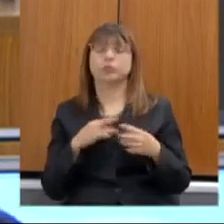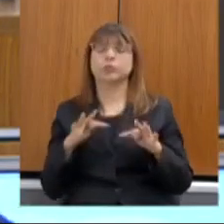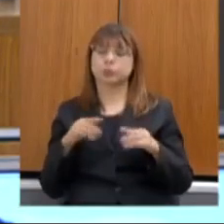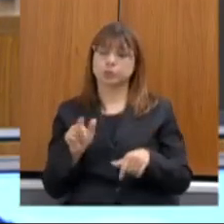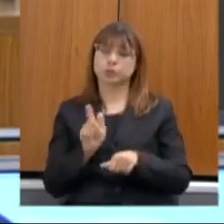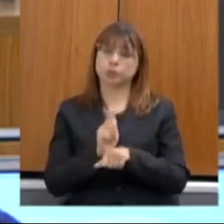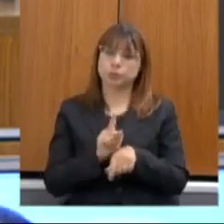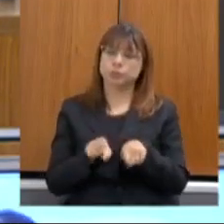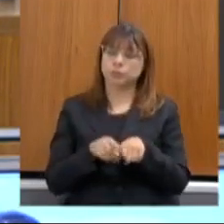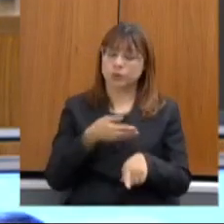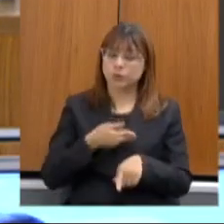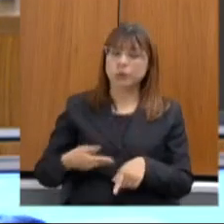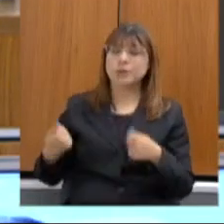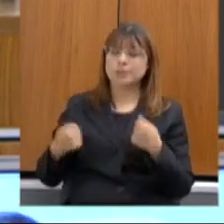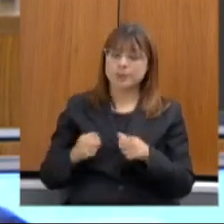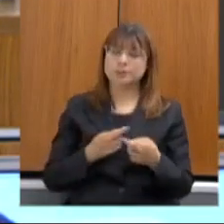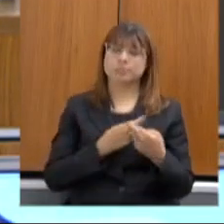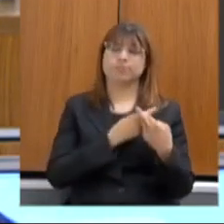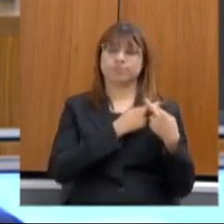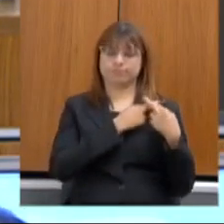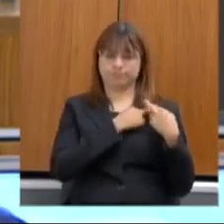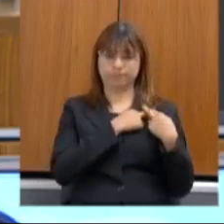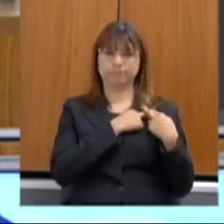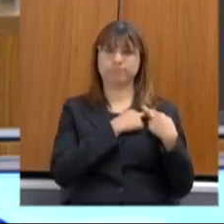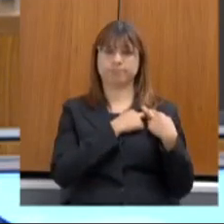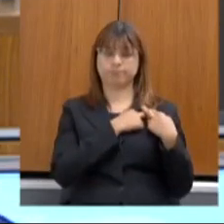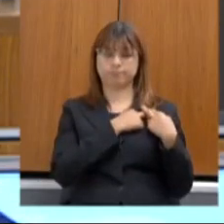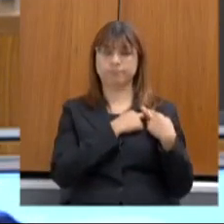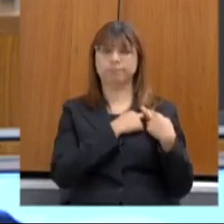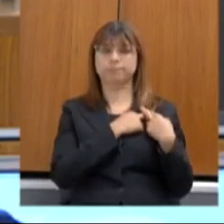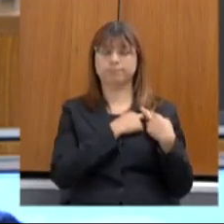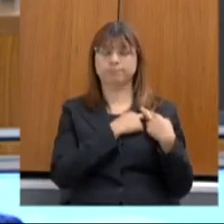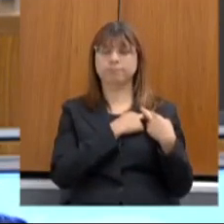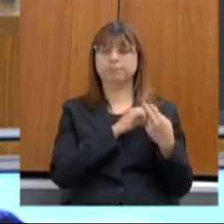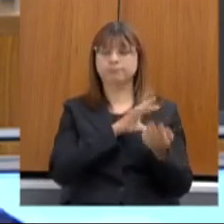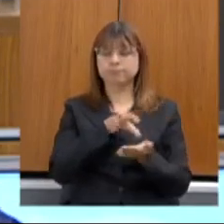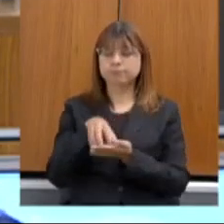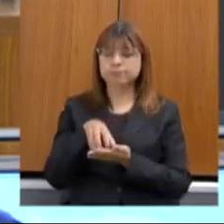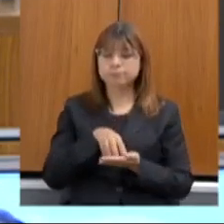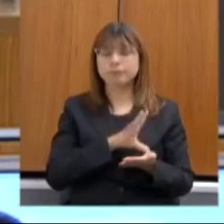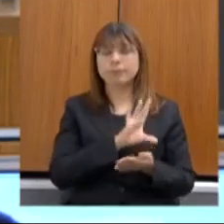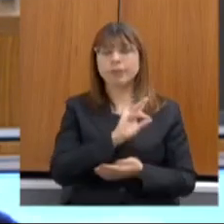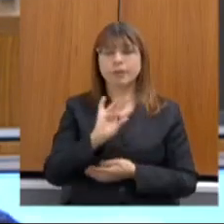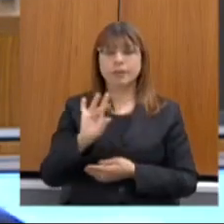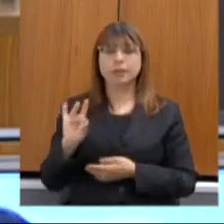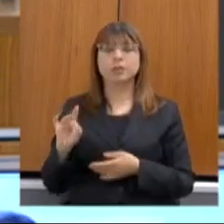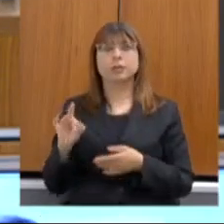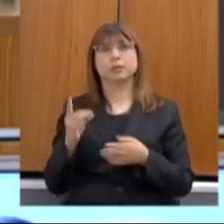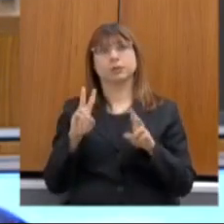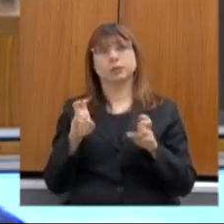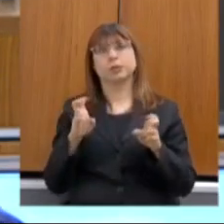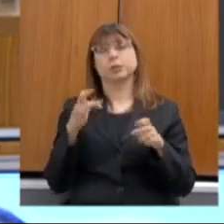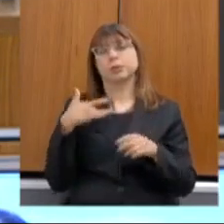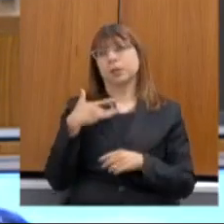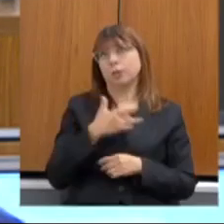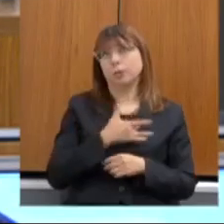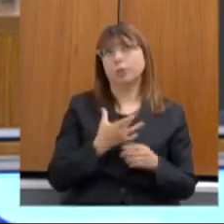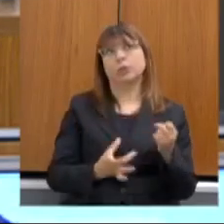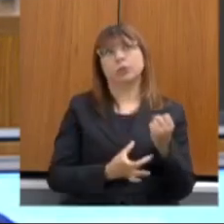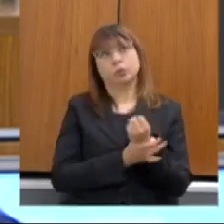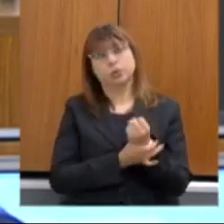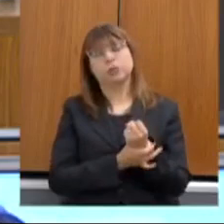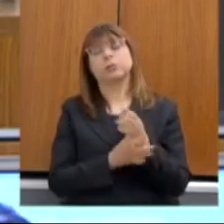e que o governo precisa ter frente aos setores que exigem questão de Sá a segurança